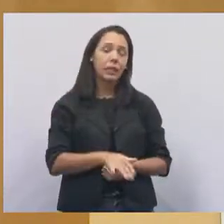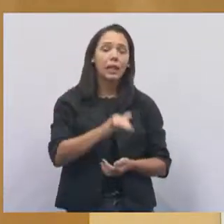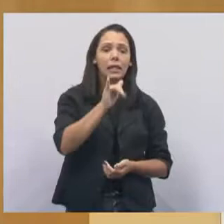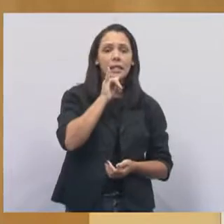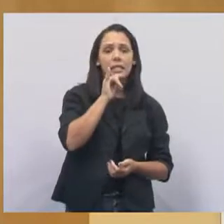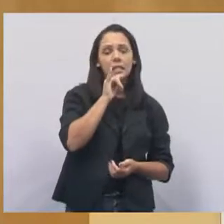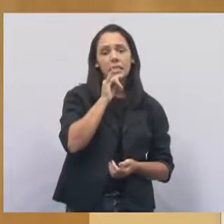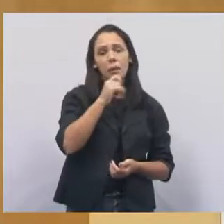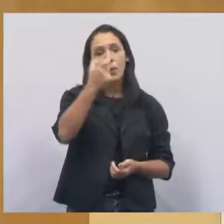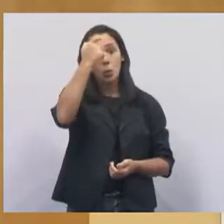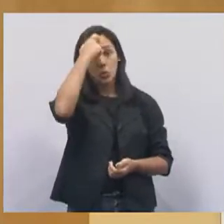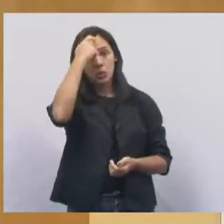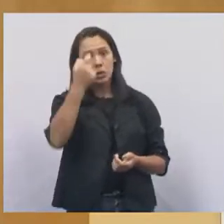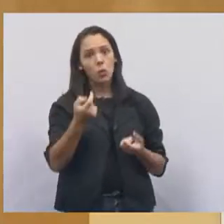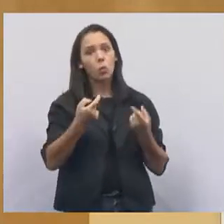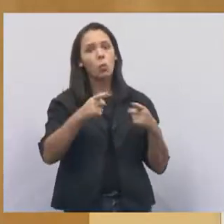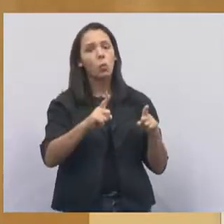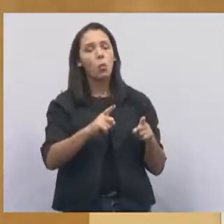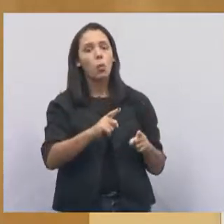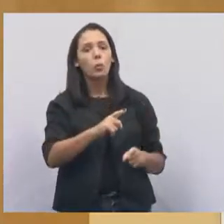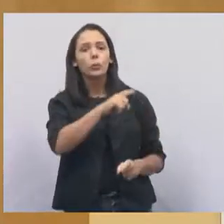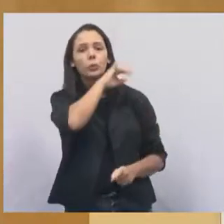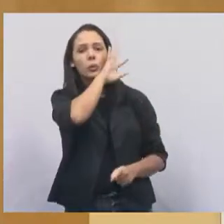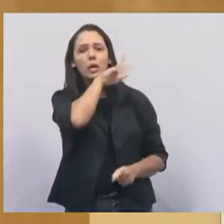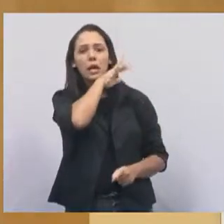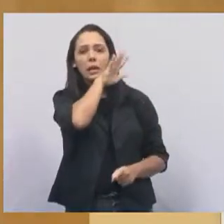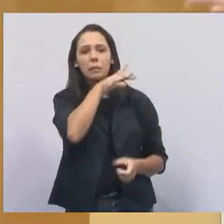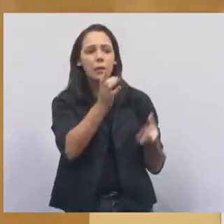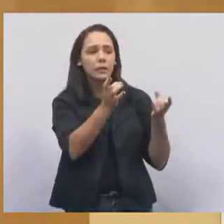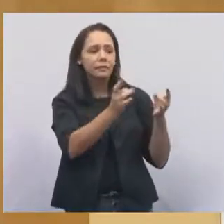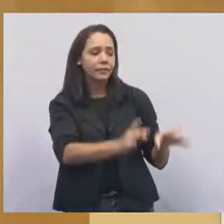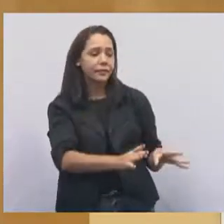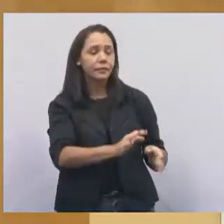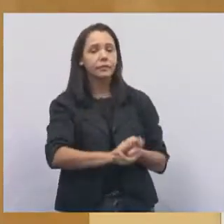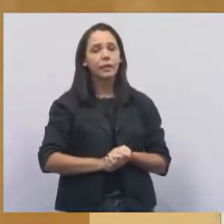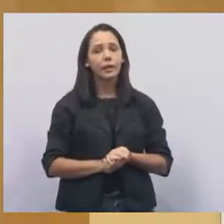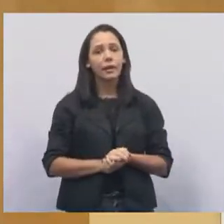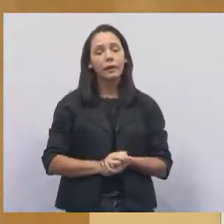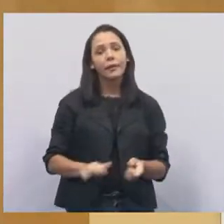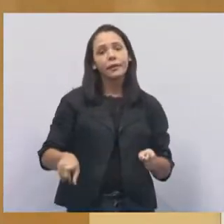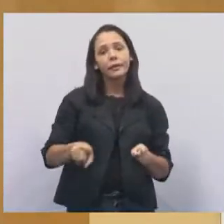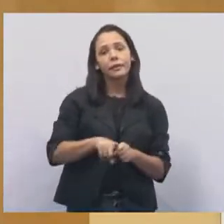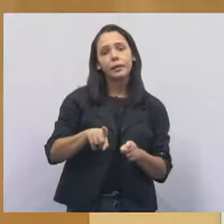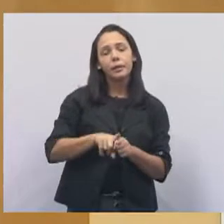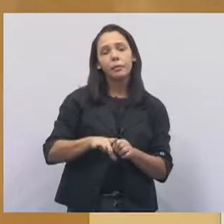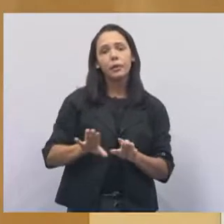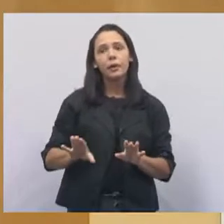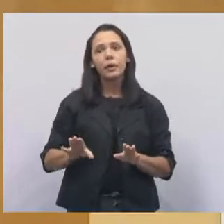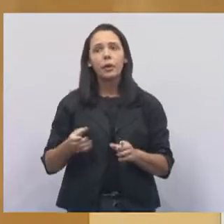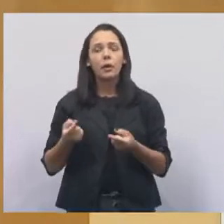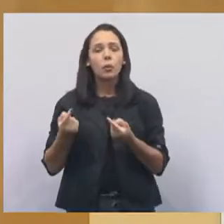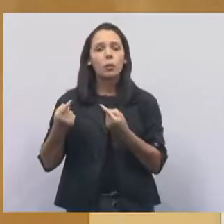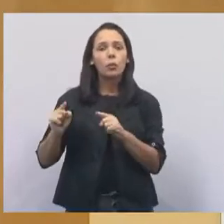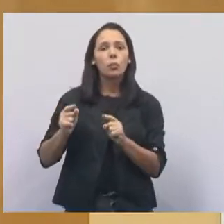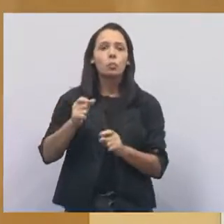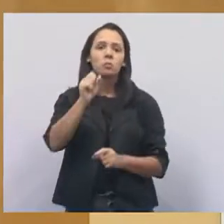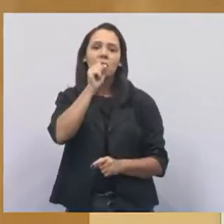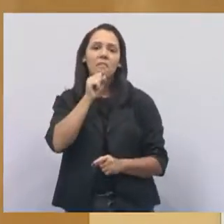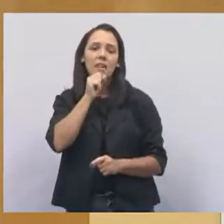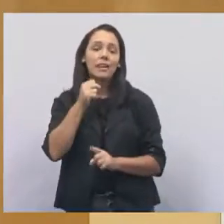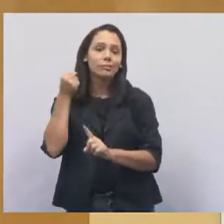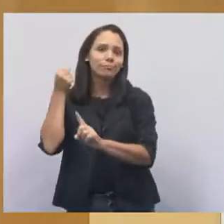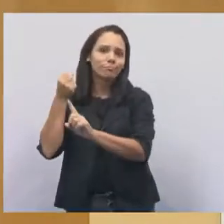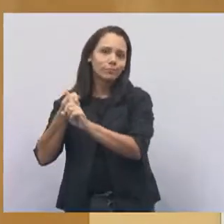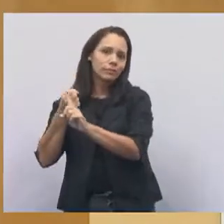é com sensação contra maus tratos a idosos crianças problemas que realmente não deveria existir